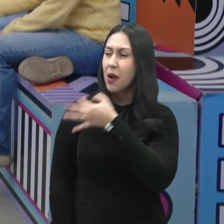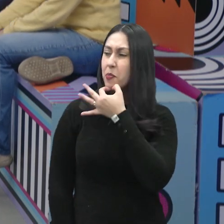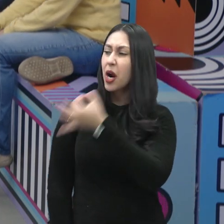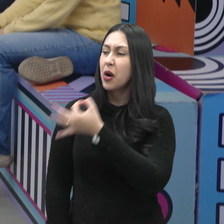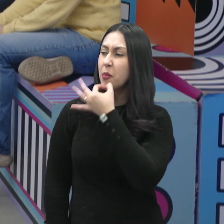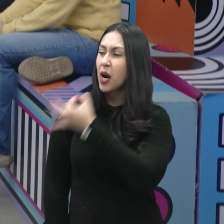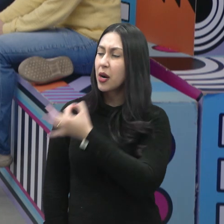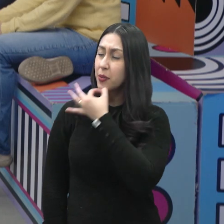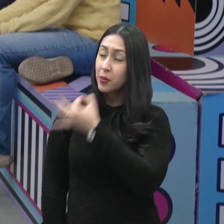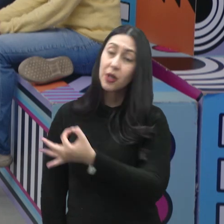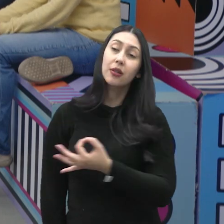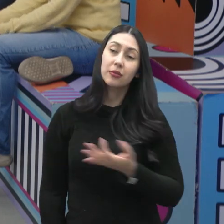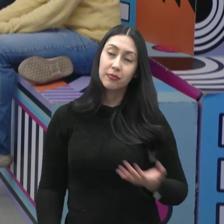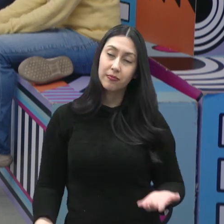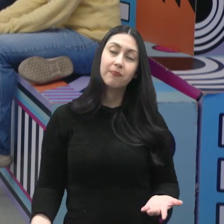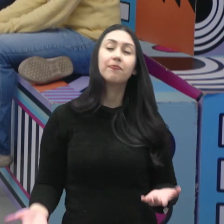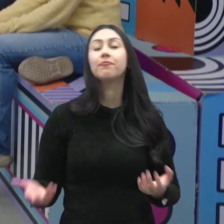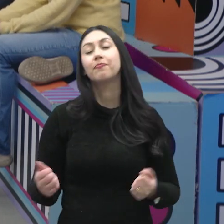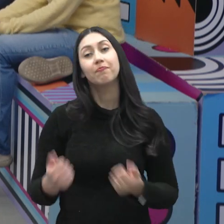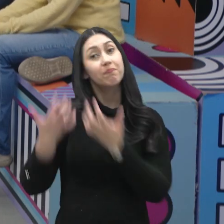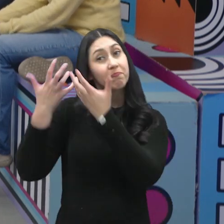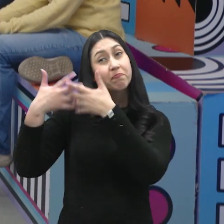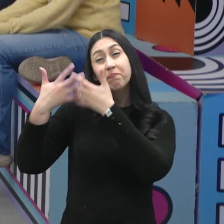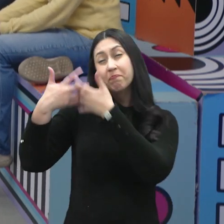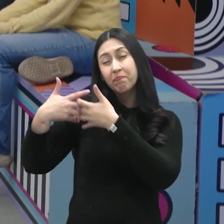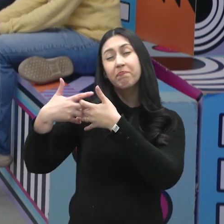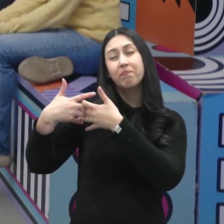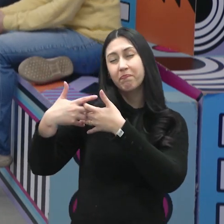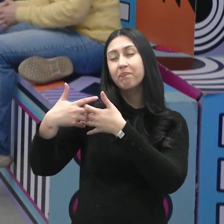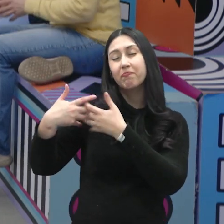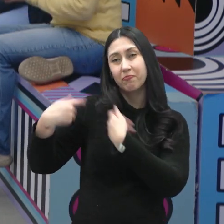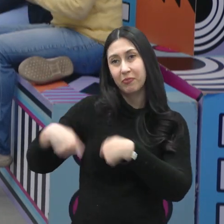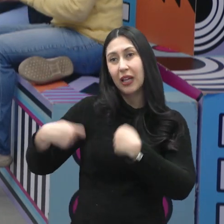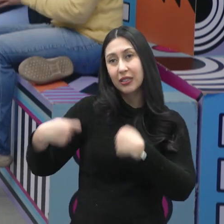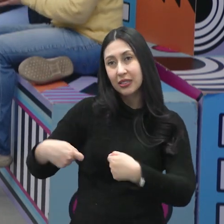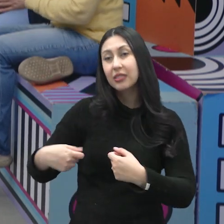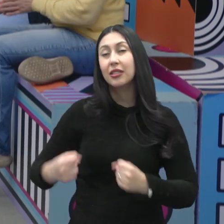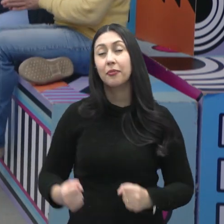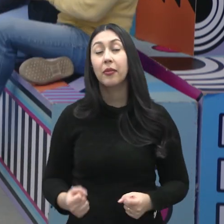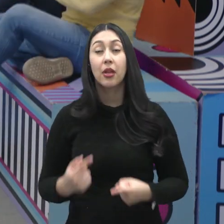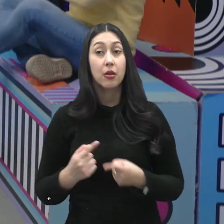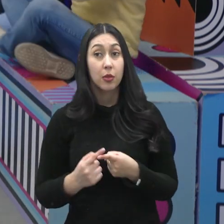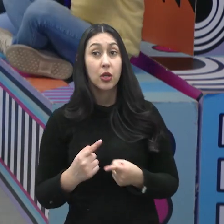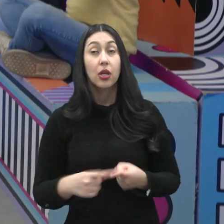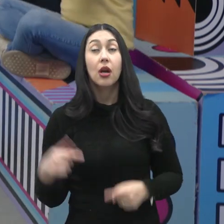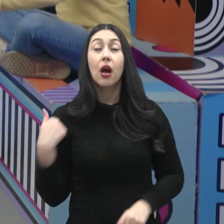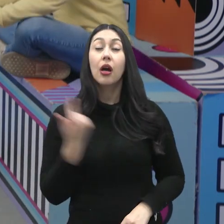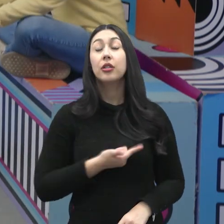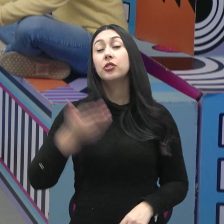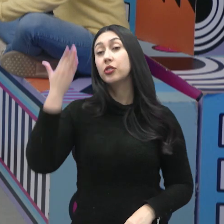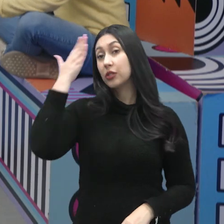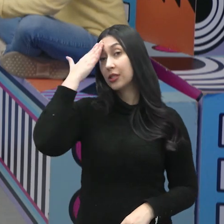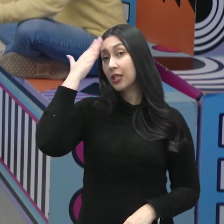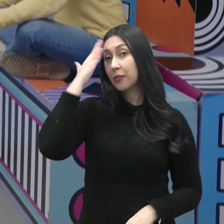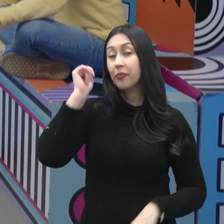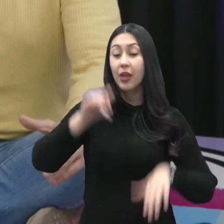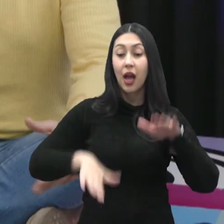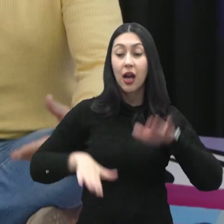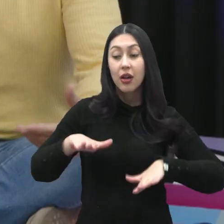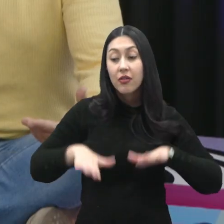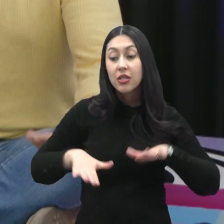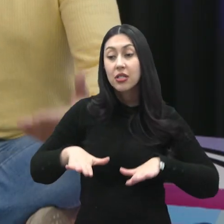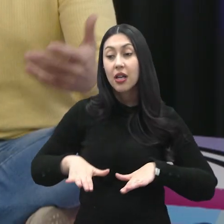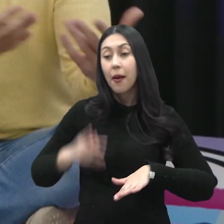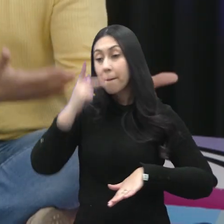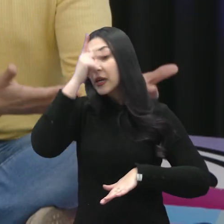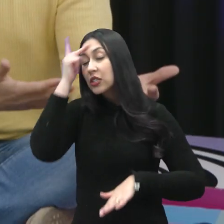suas opiniões sem pensar muitas vezes, sem refletir muitas vezes, né? Sem aprofundar. Porque a gente sabe que, de repente, alguém que está